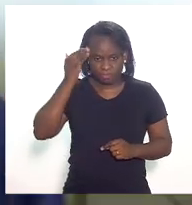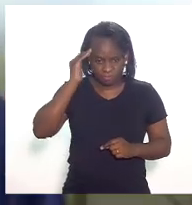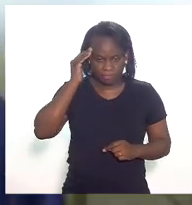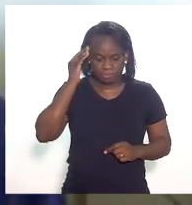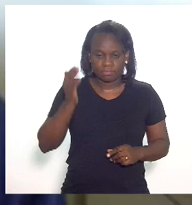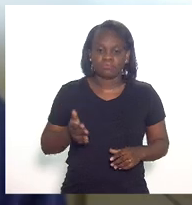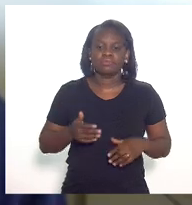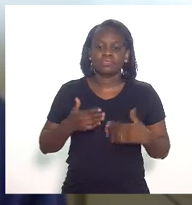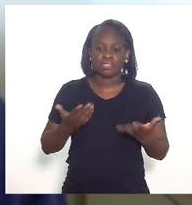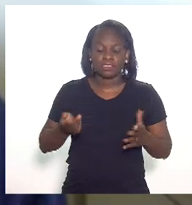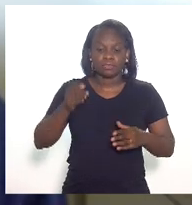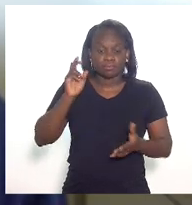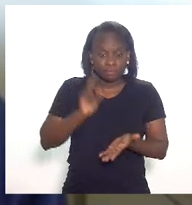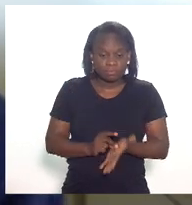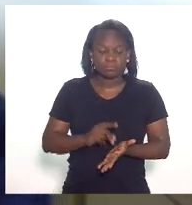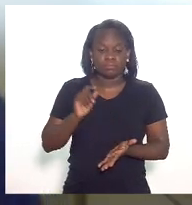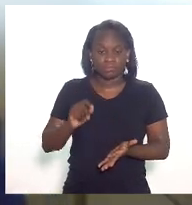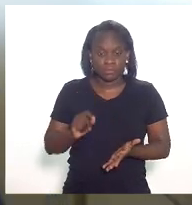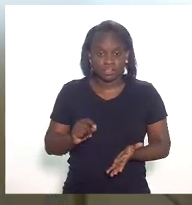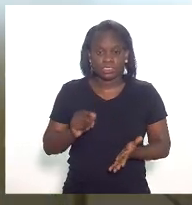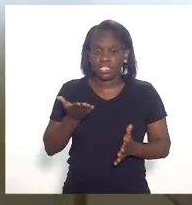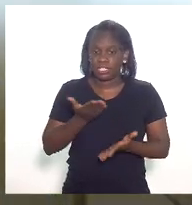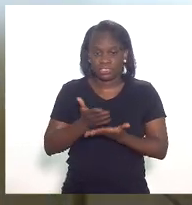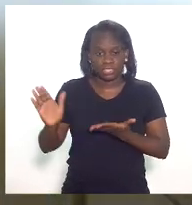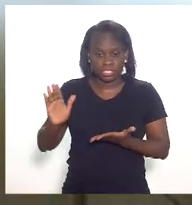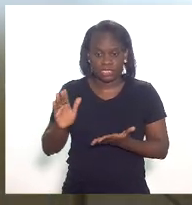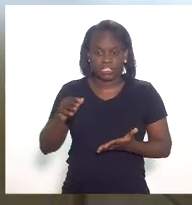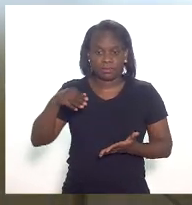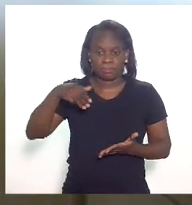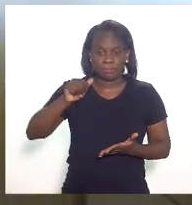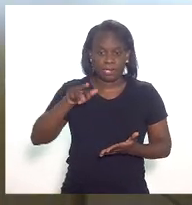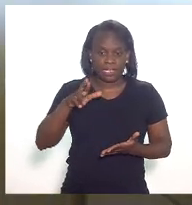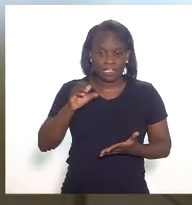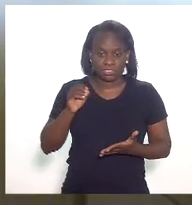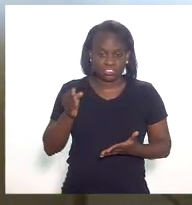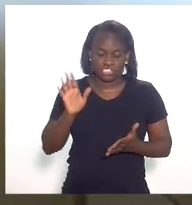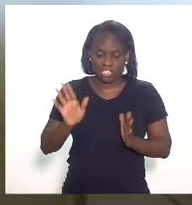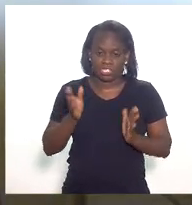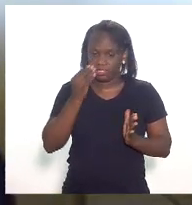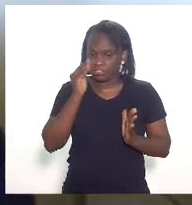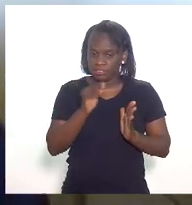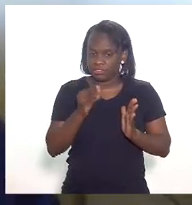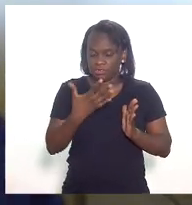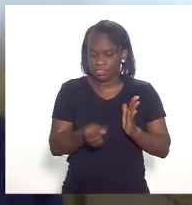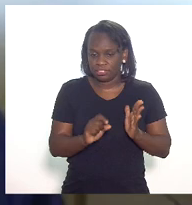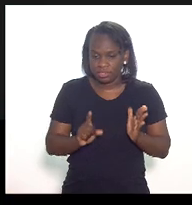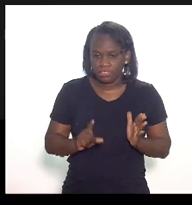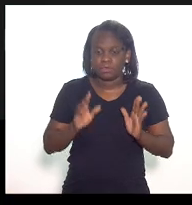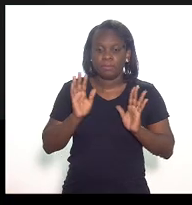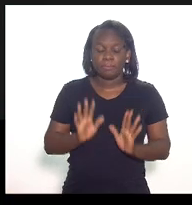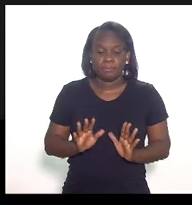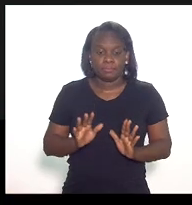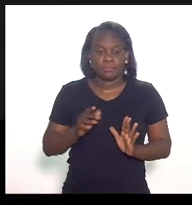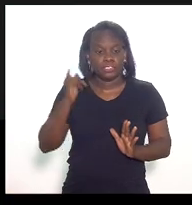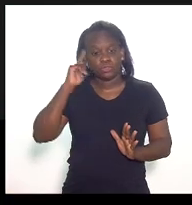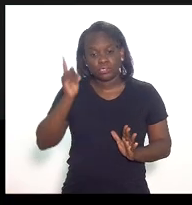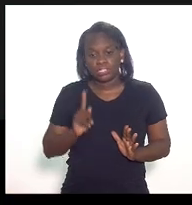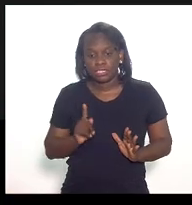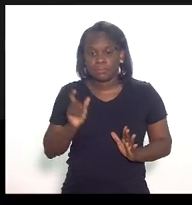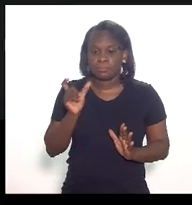Que, no fundo, está rejeitada pelo Márcio Pacheco, não tem problema. Mas eu não sei se essa